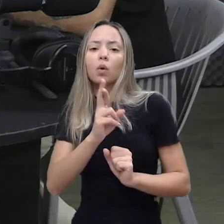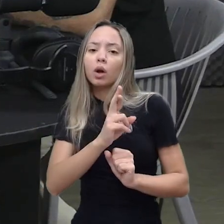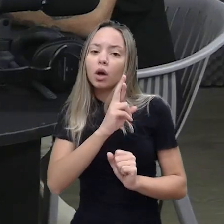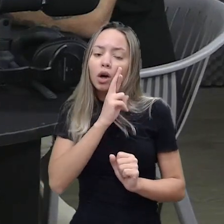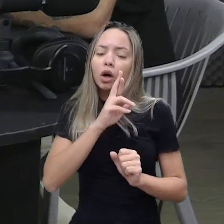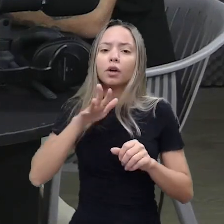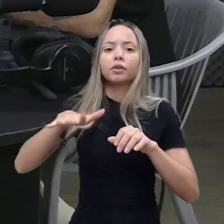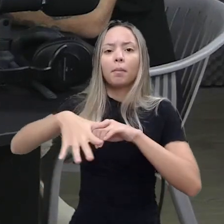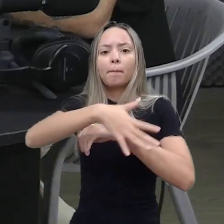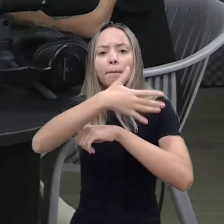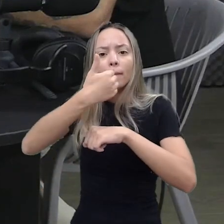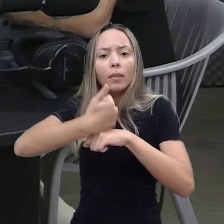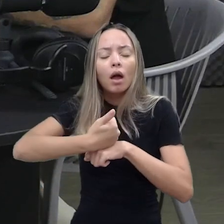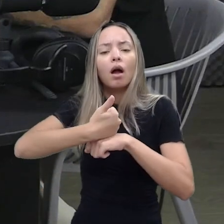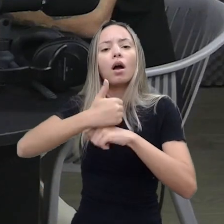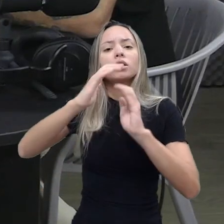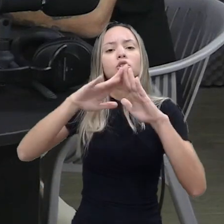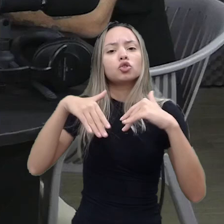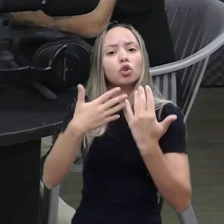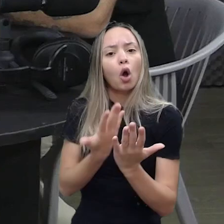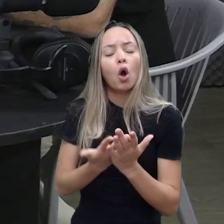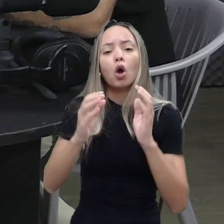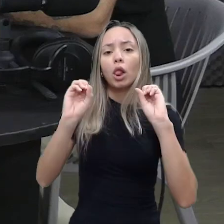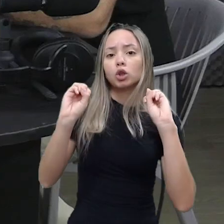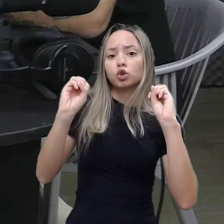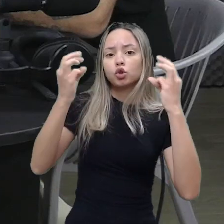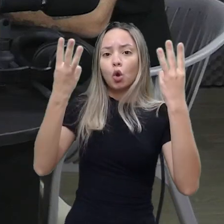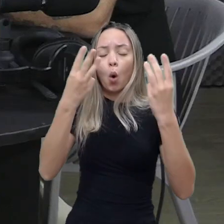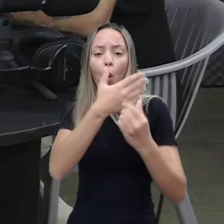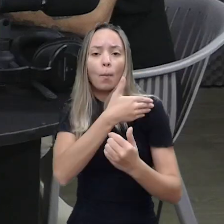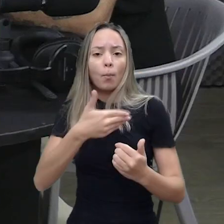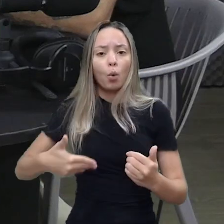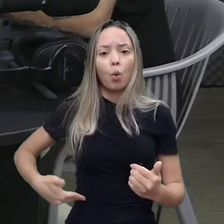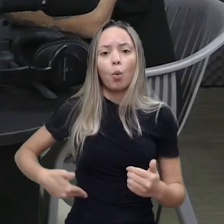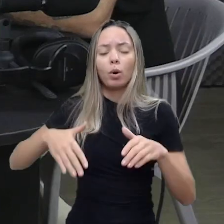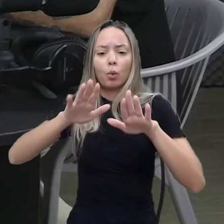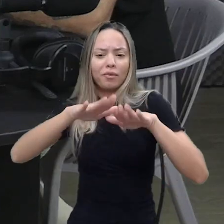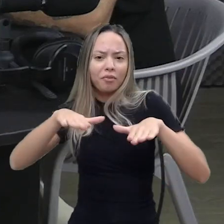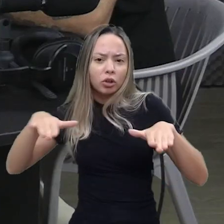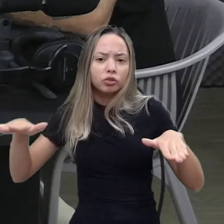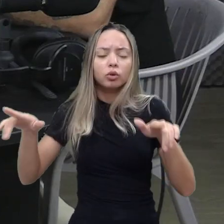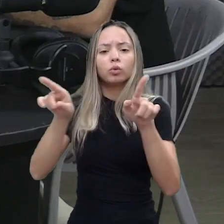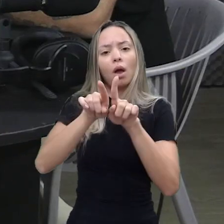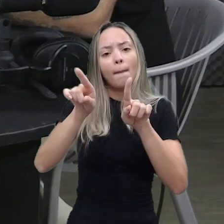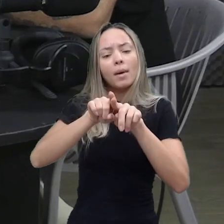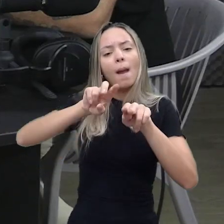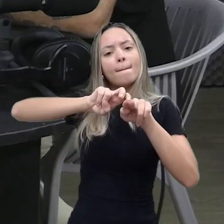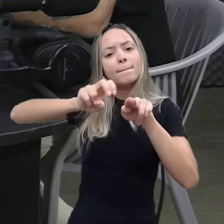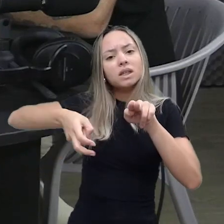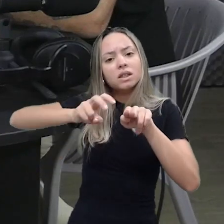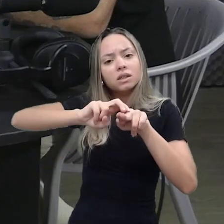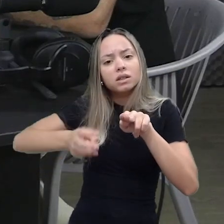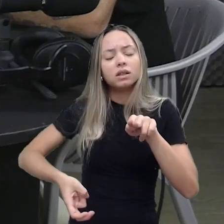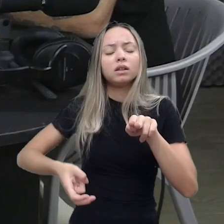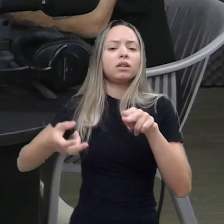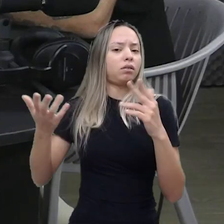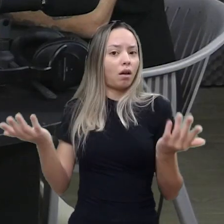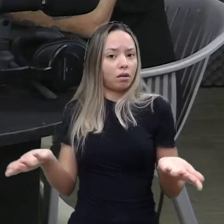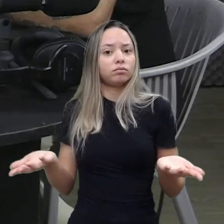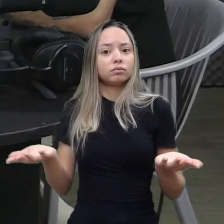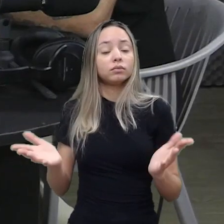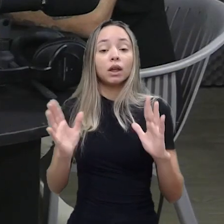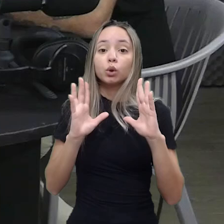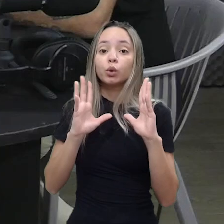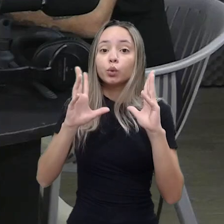escola, né, num show público infantil, na piscina comunitária do clube. Então, assim,